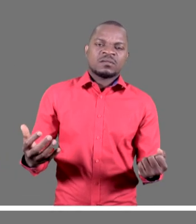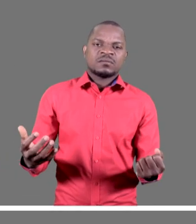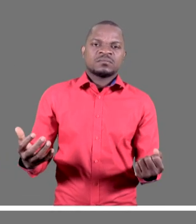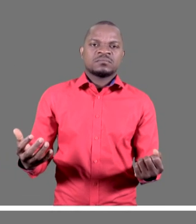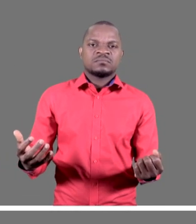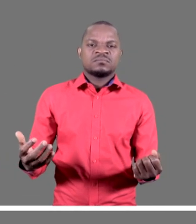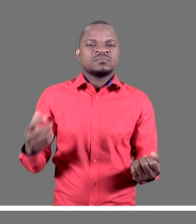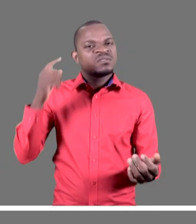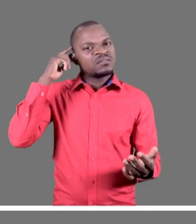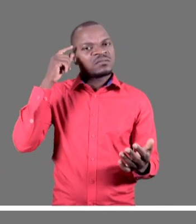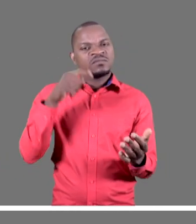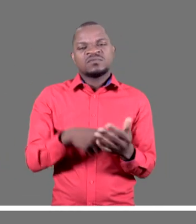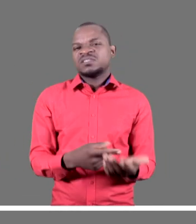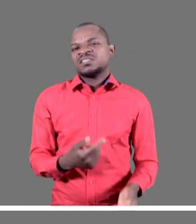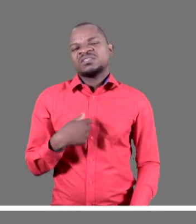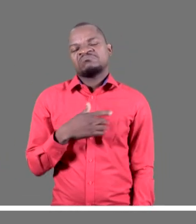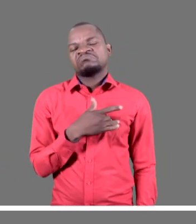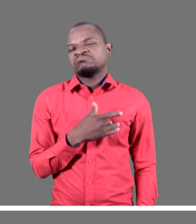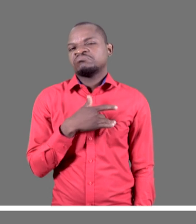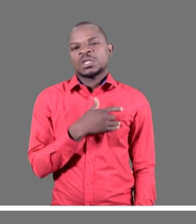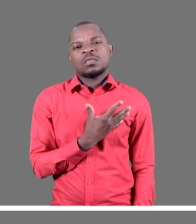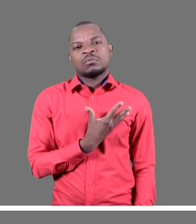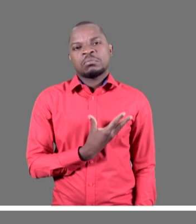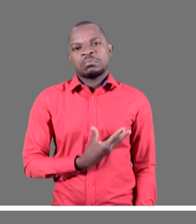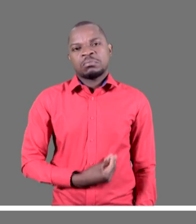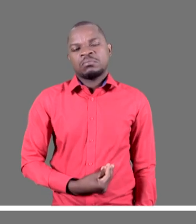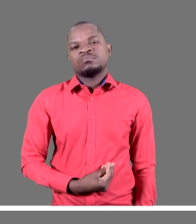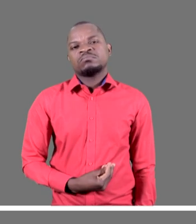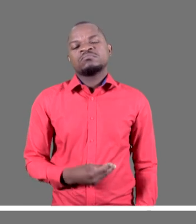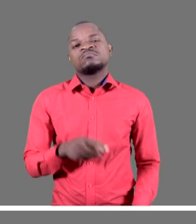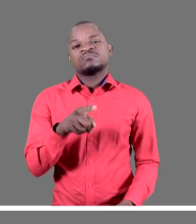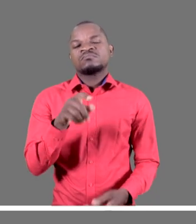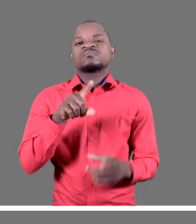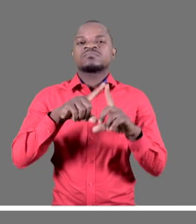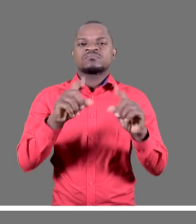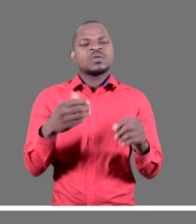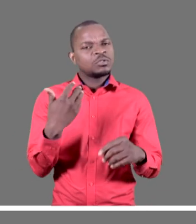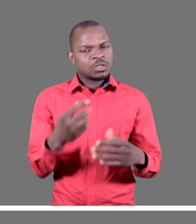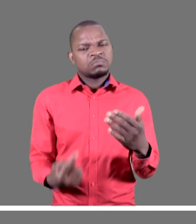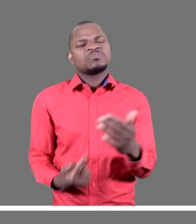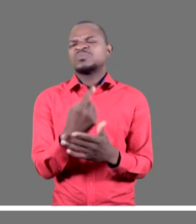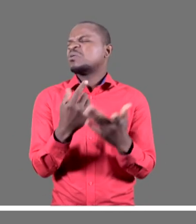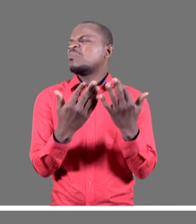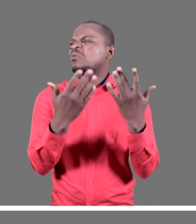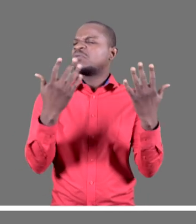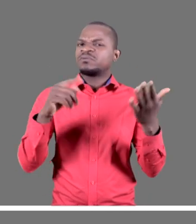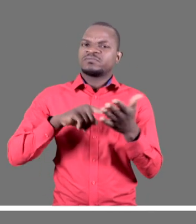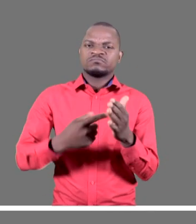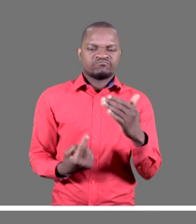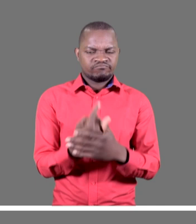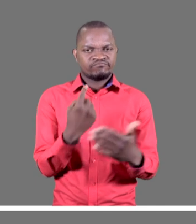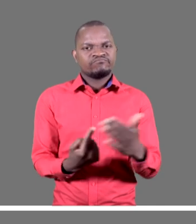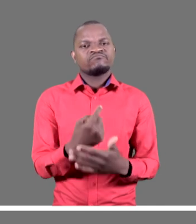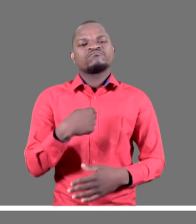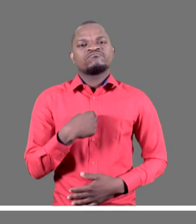pelos braços, me humilha. Eu me sinto humilhada e diminuída por isso. Já passei por esses casos várias vezes, vezes.